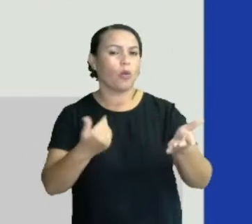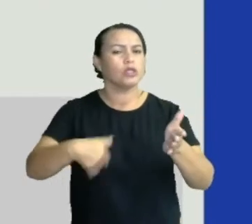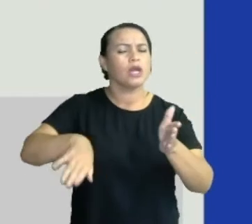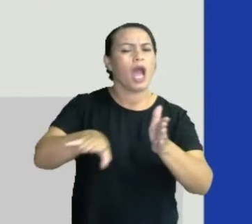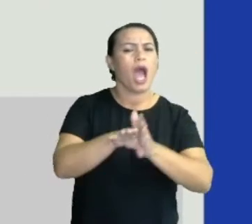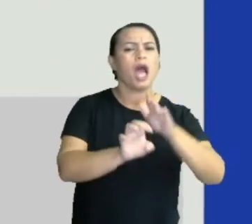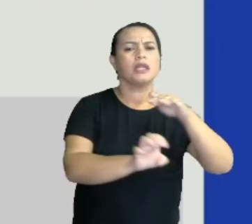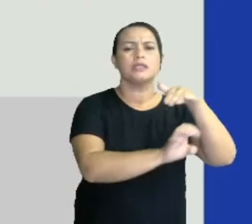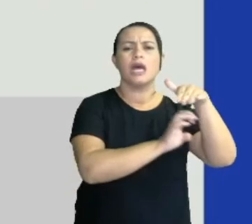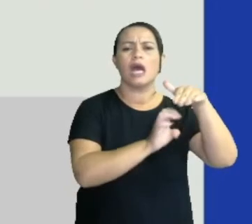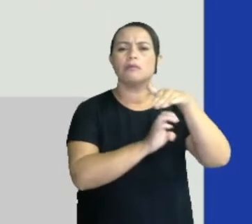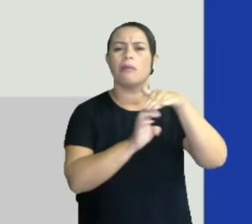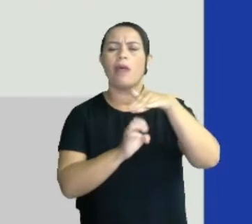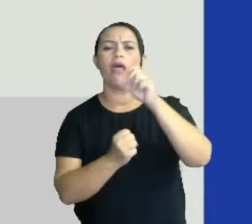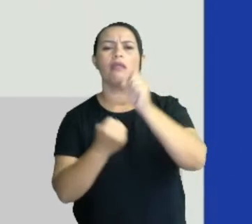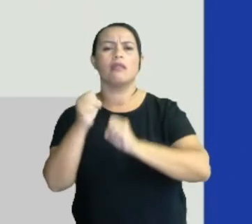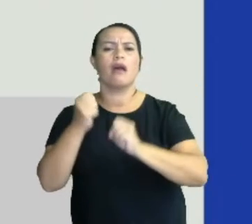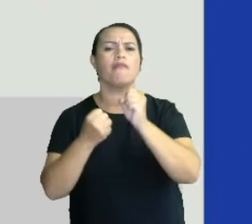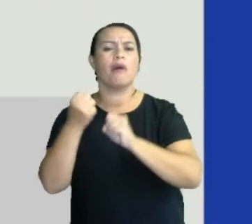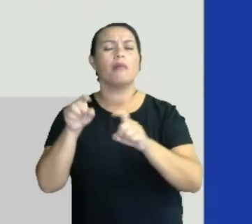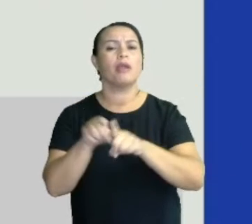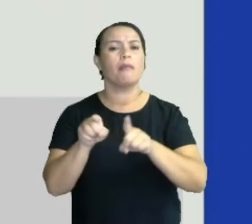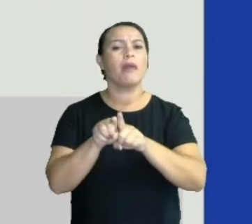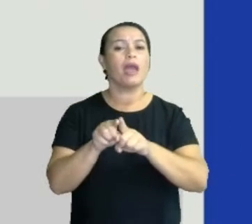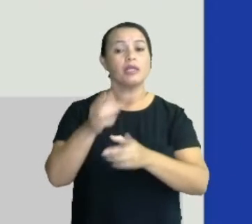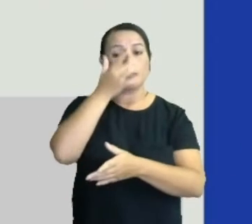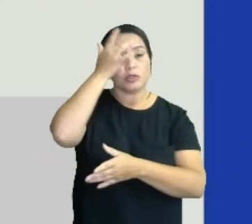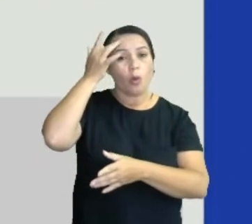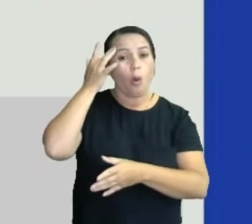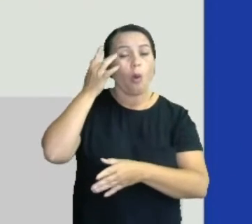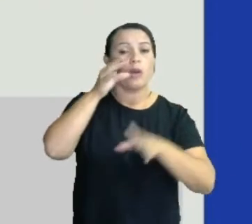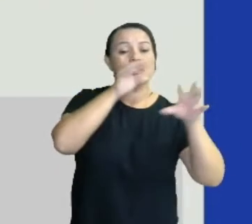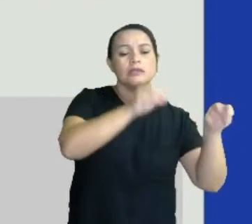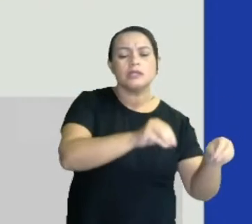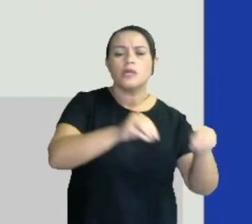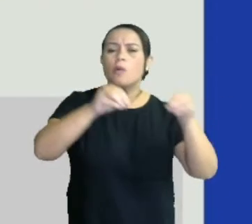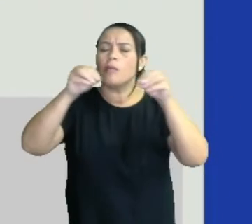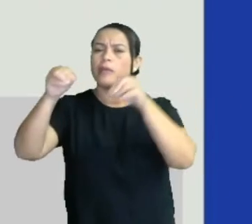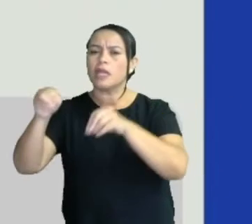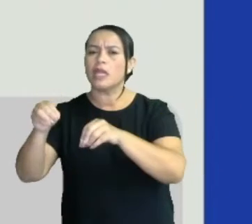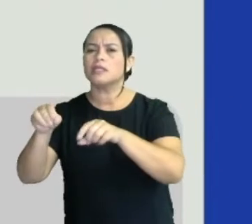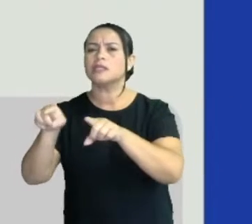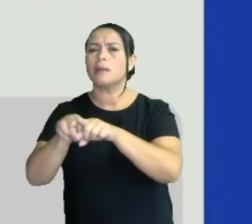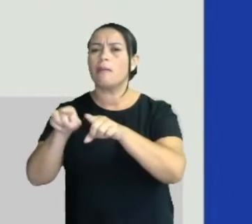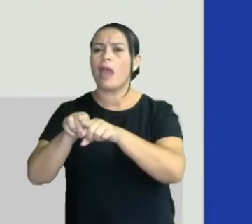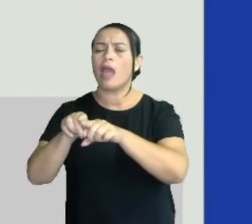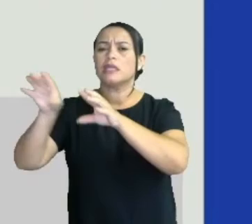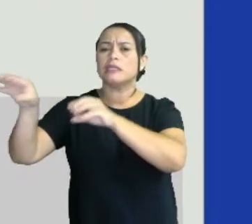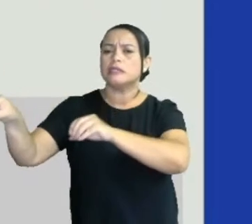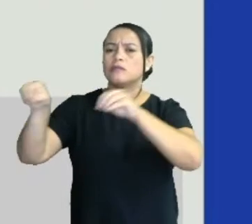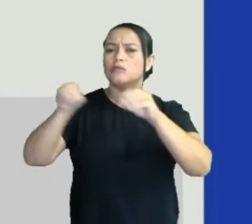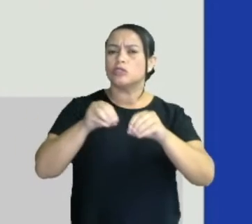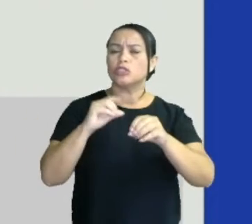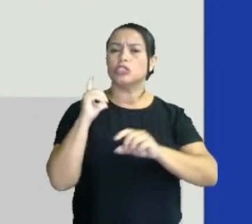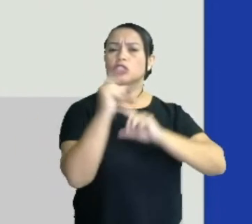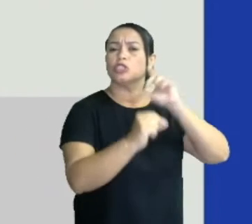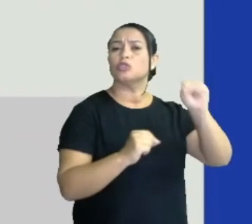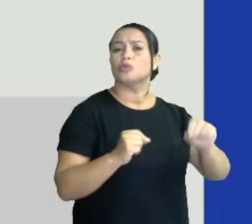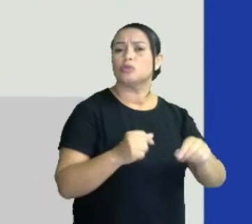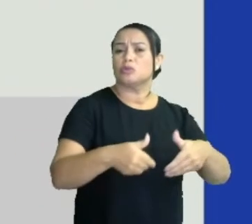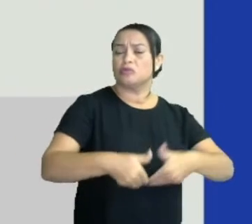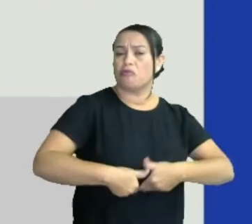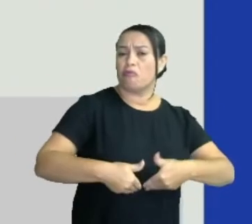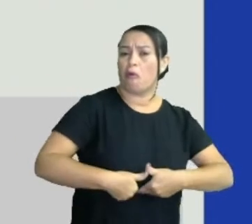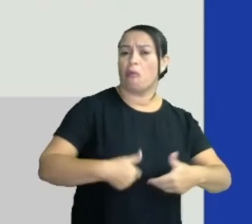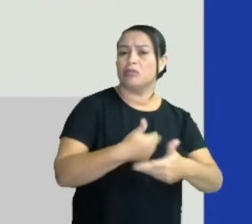das fábricas, esses imigrantes que vinham fugindo da fome, dos horrores,